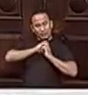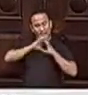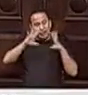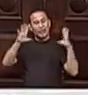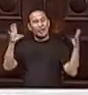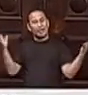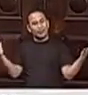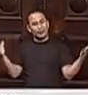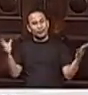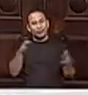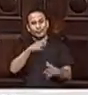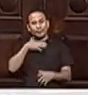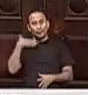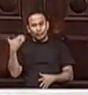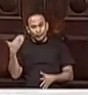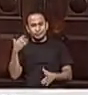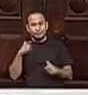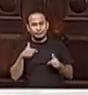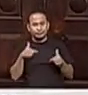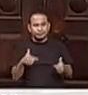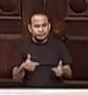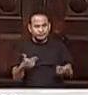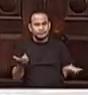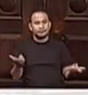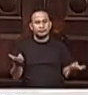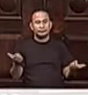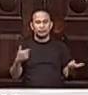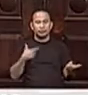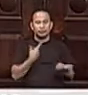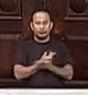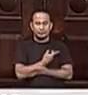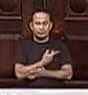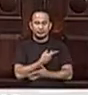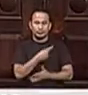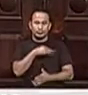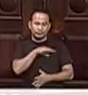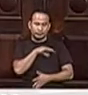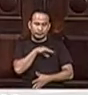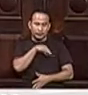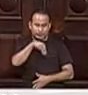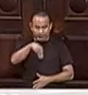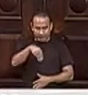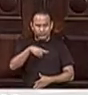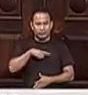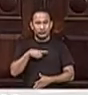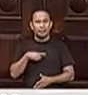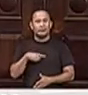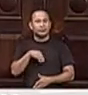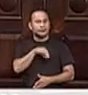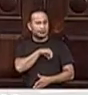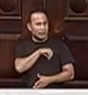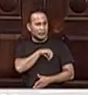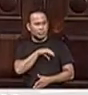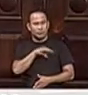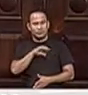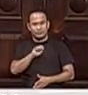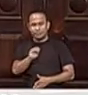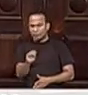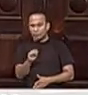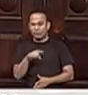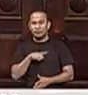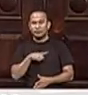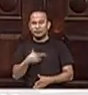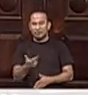desse modelo e a vitimação de policiais militares, policiais civis, num